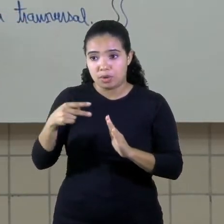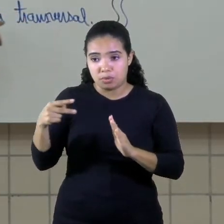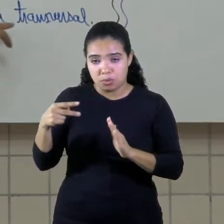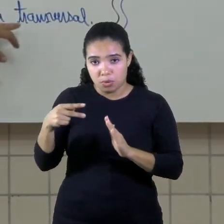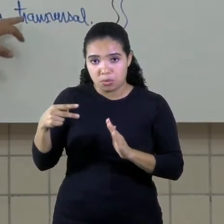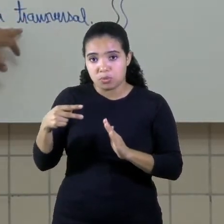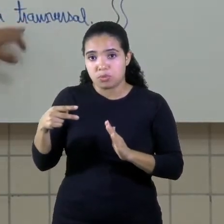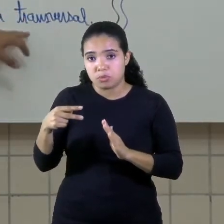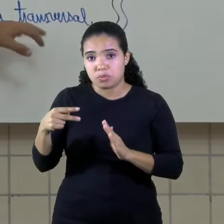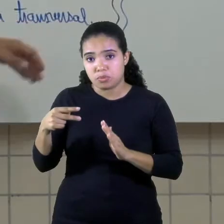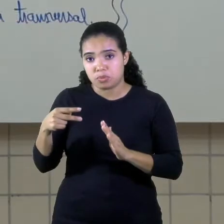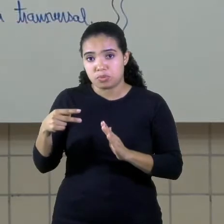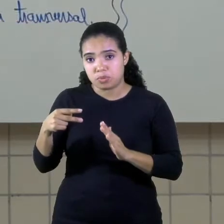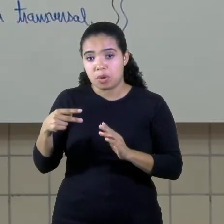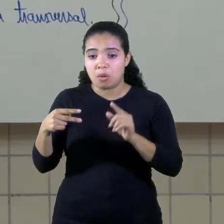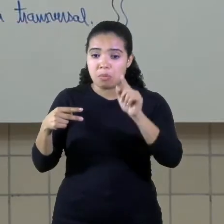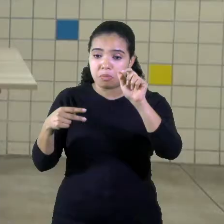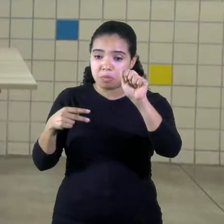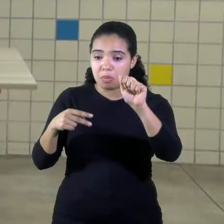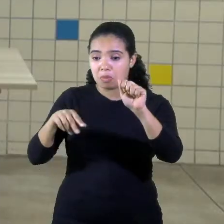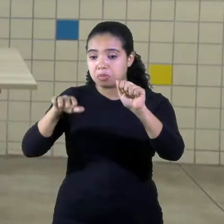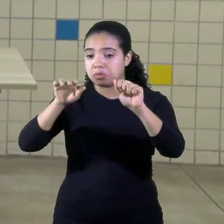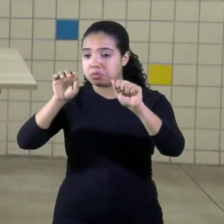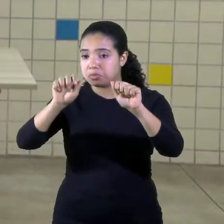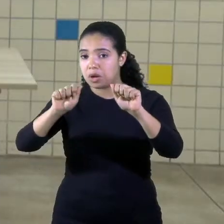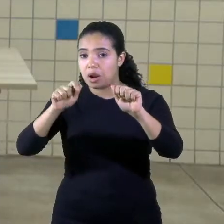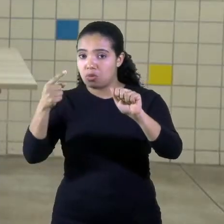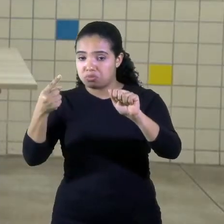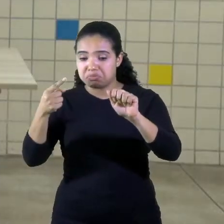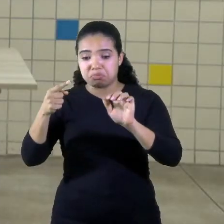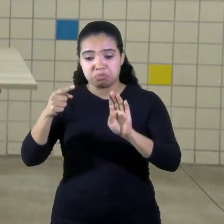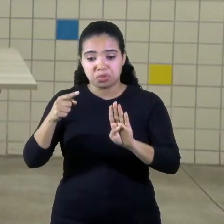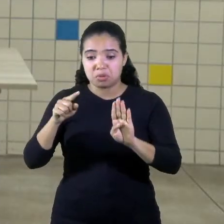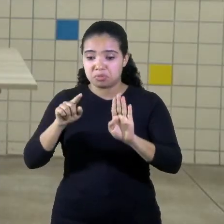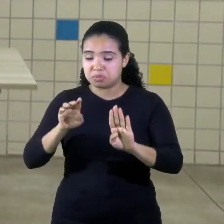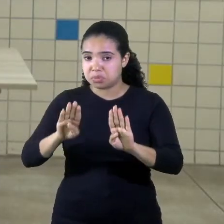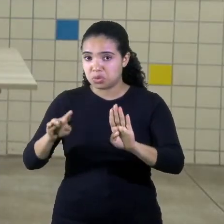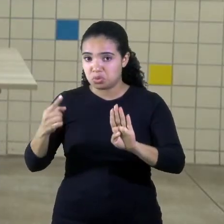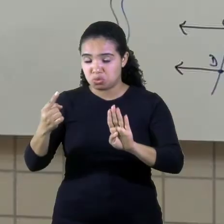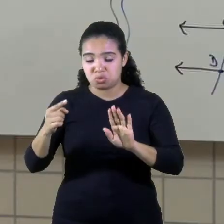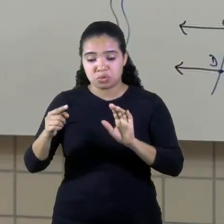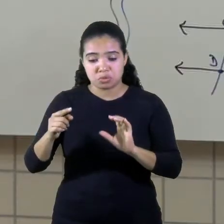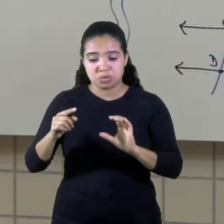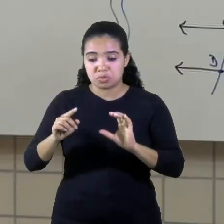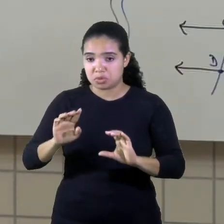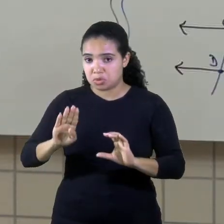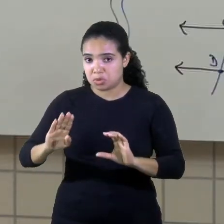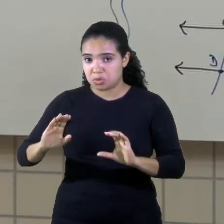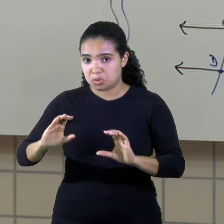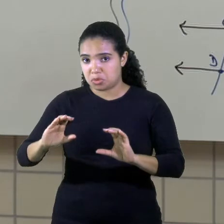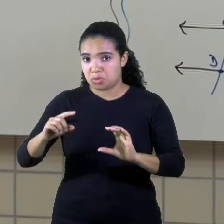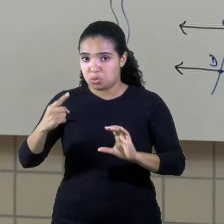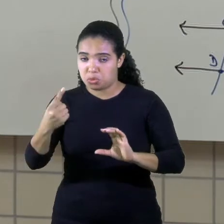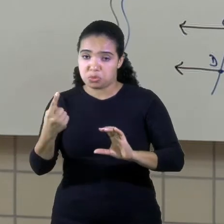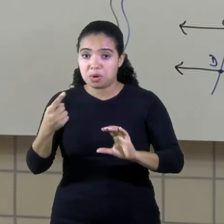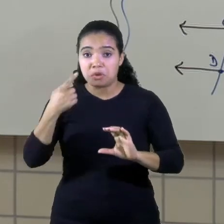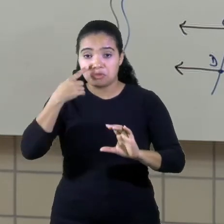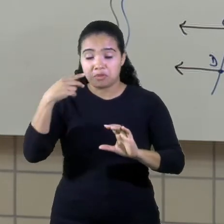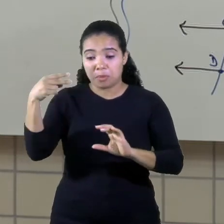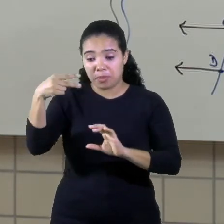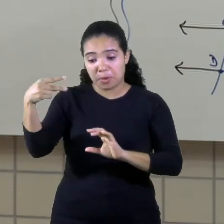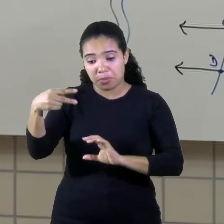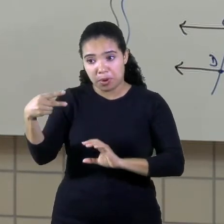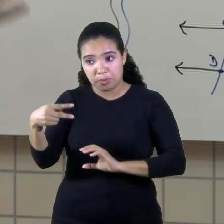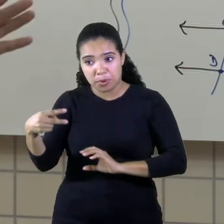segmento correspondente. Vamos entender isso às claras? Então vamos entender agora, da forma mais